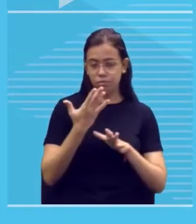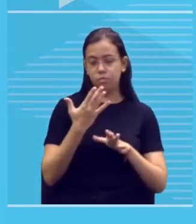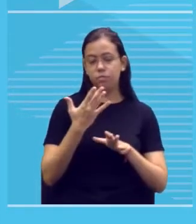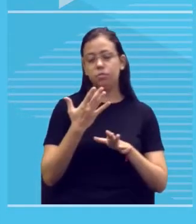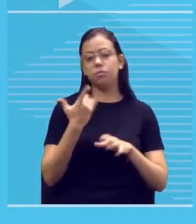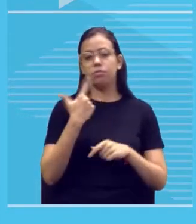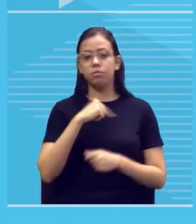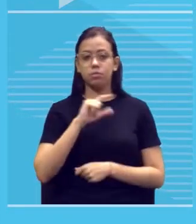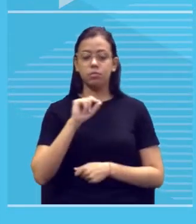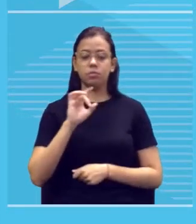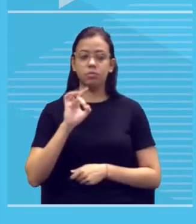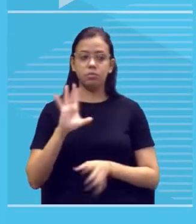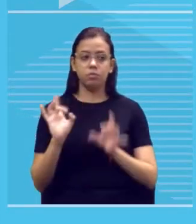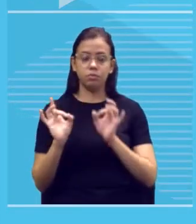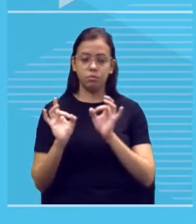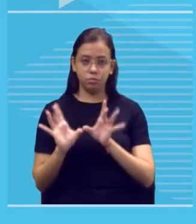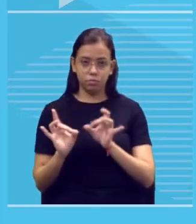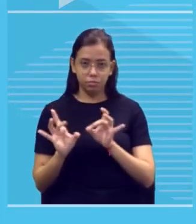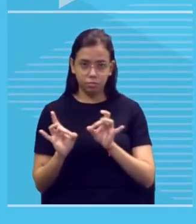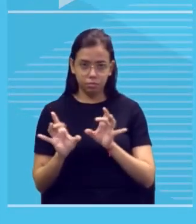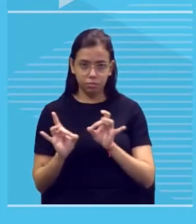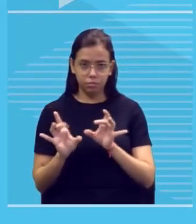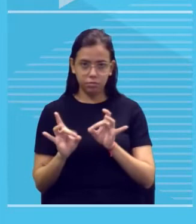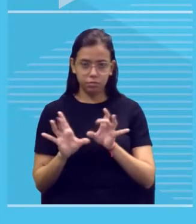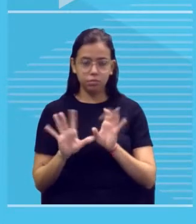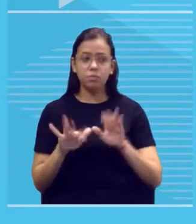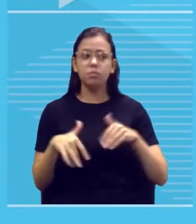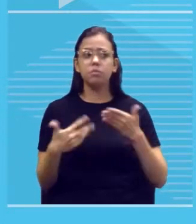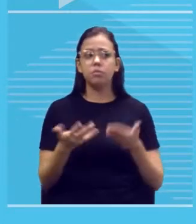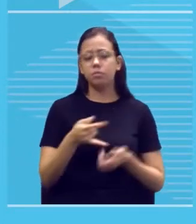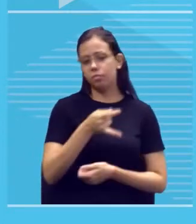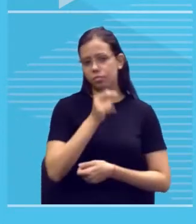Repassa certo então se você